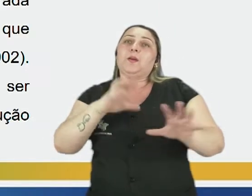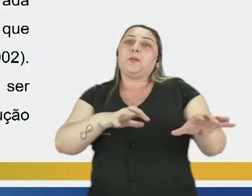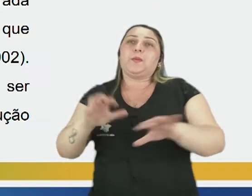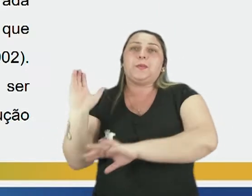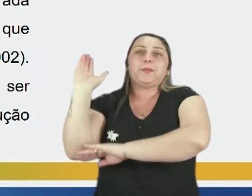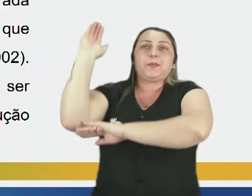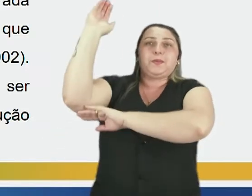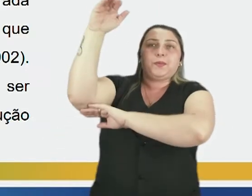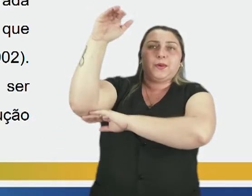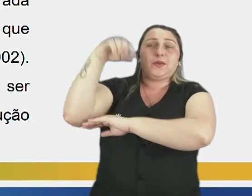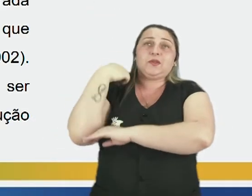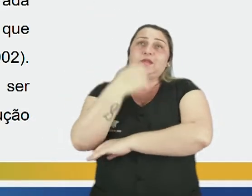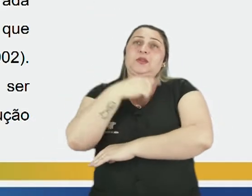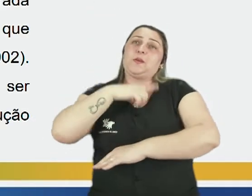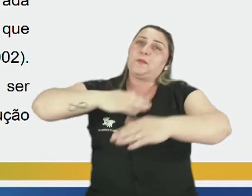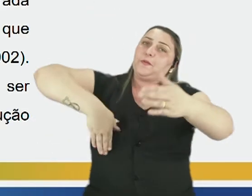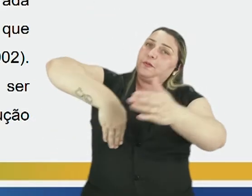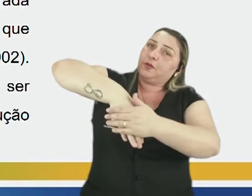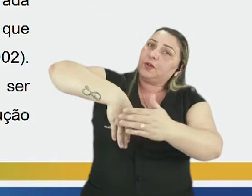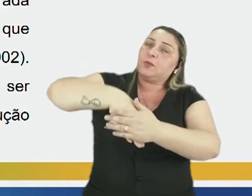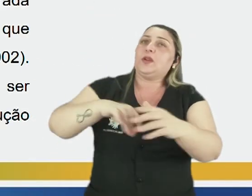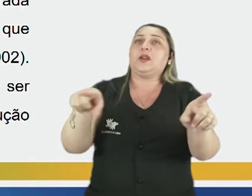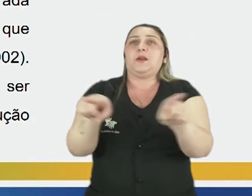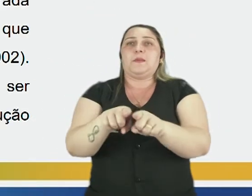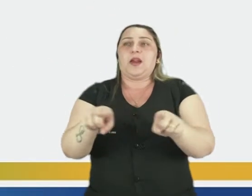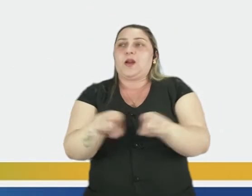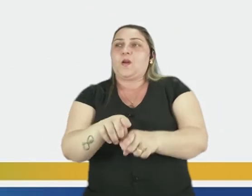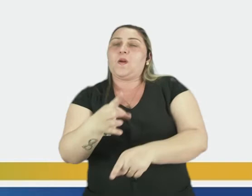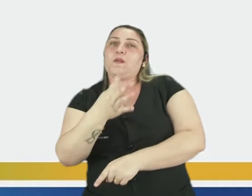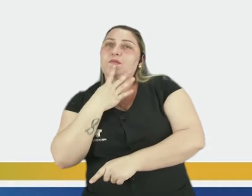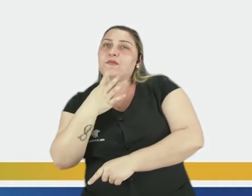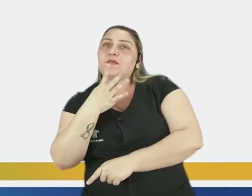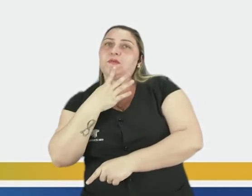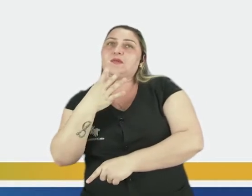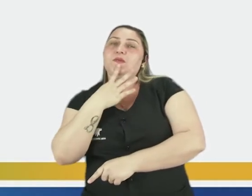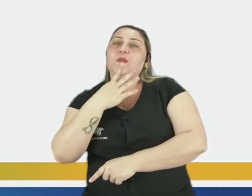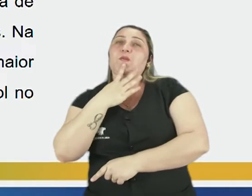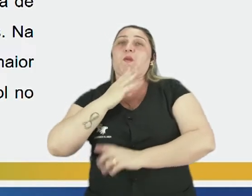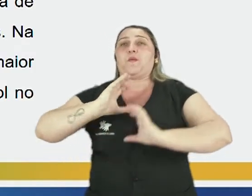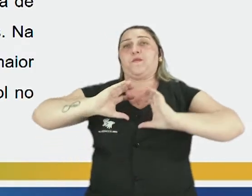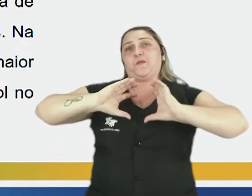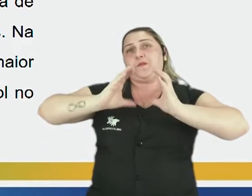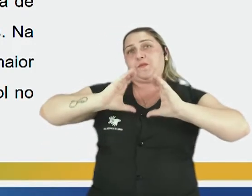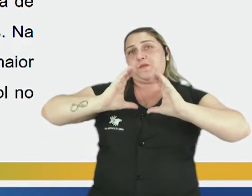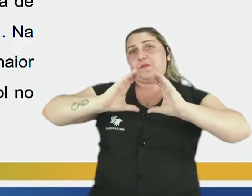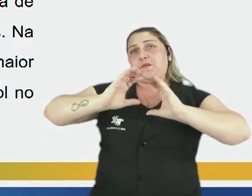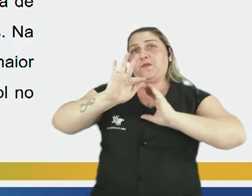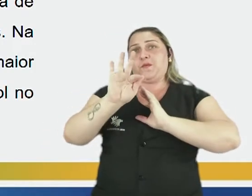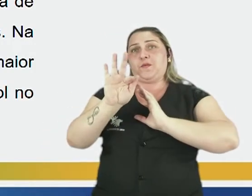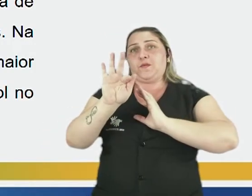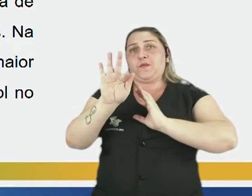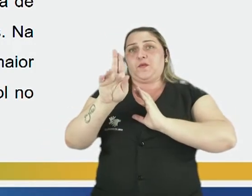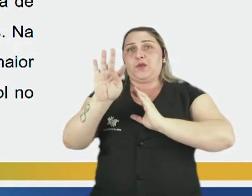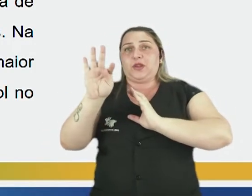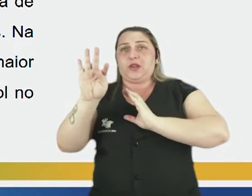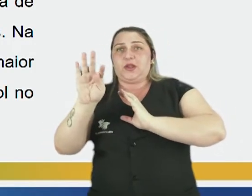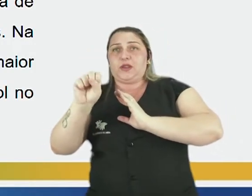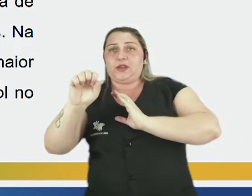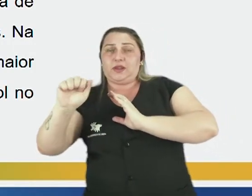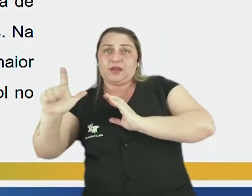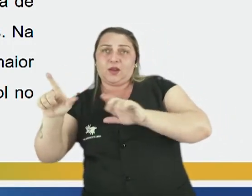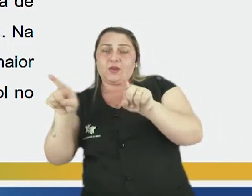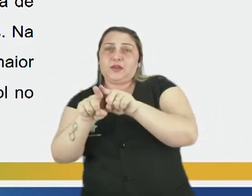basquetebol, nós temos o futebol, que é muito conhecido, né? O futsal, o handebol, que também é